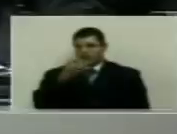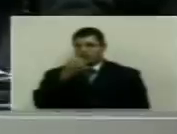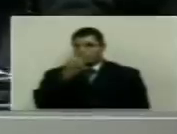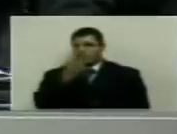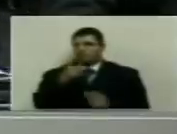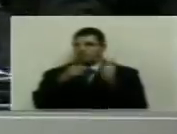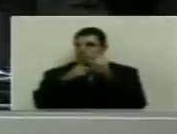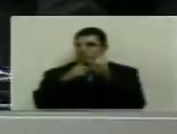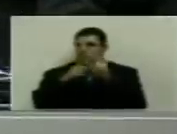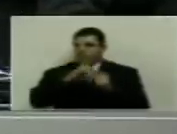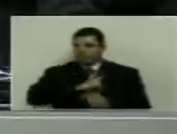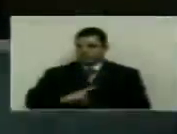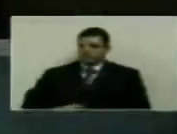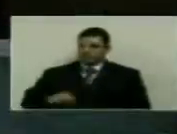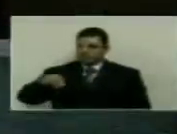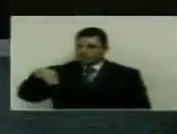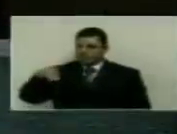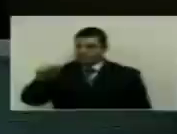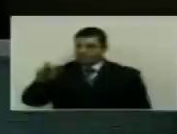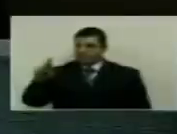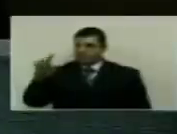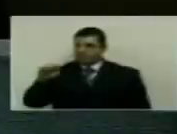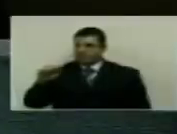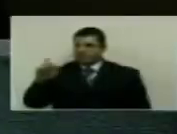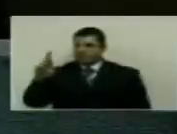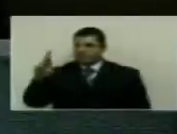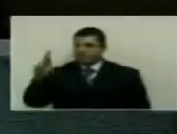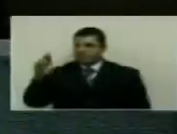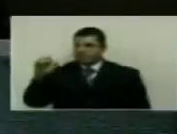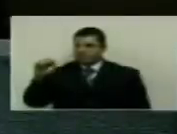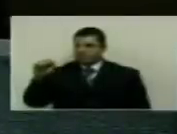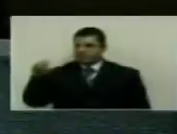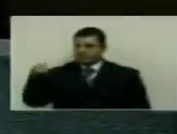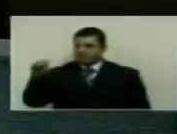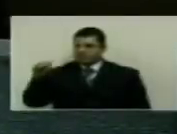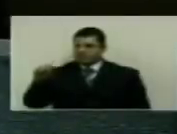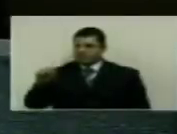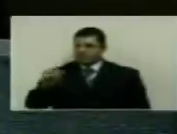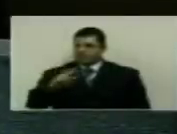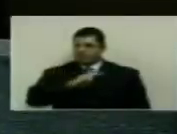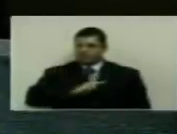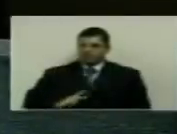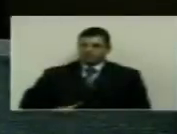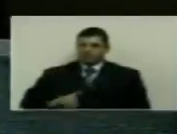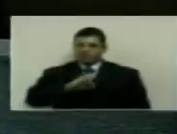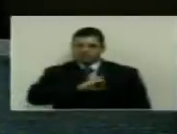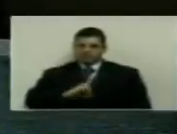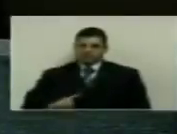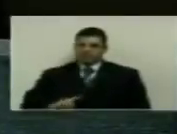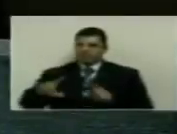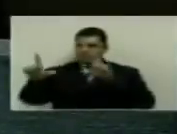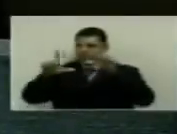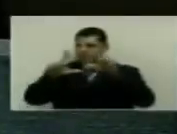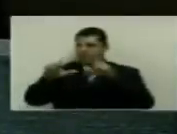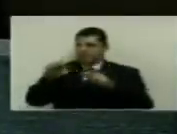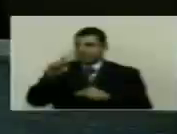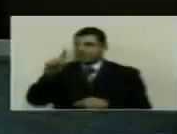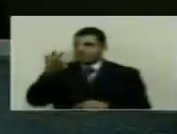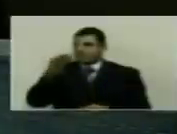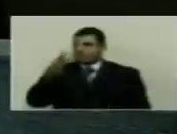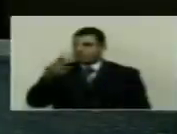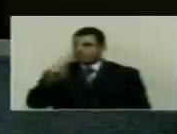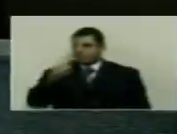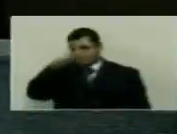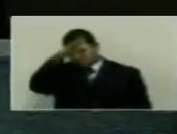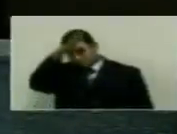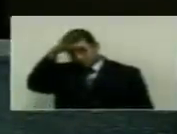Com a palavra, o deputado Marcelo Ramos. Senhor presidente, senhores deputados, representantes da empresa Eletrobras Amazonas